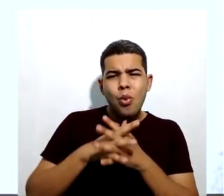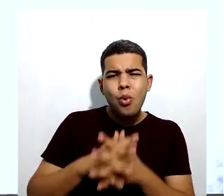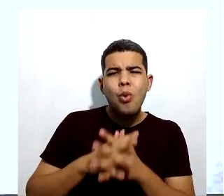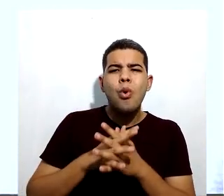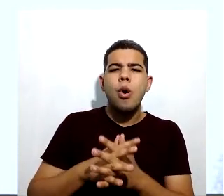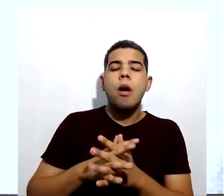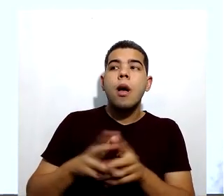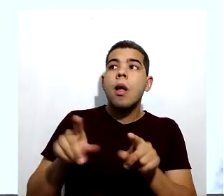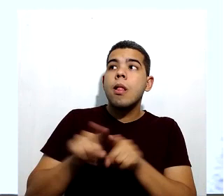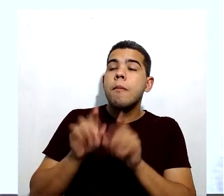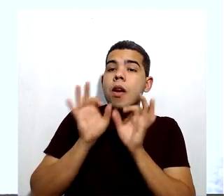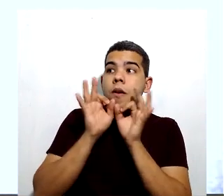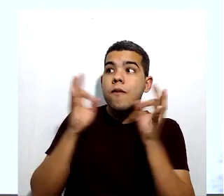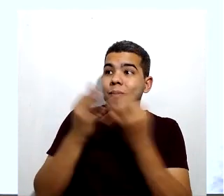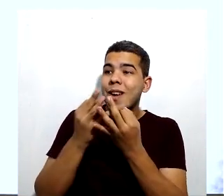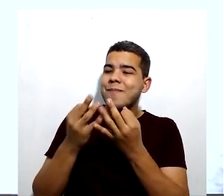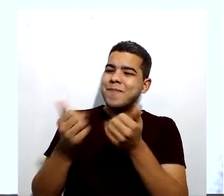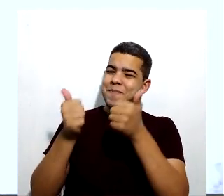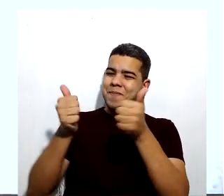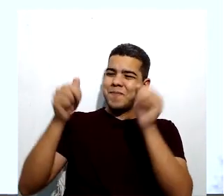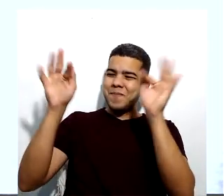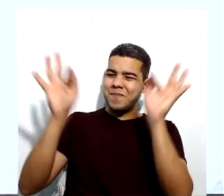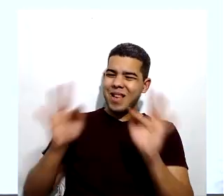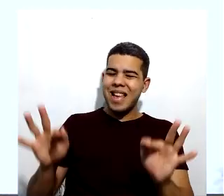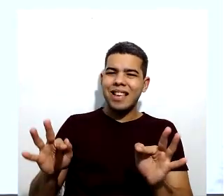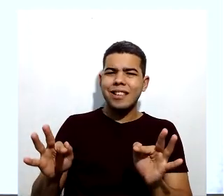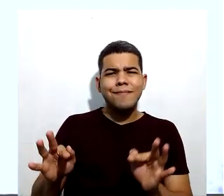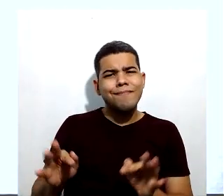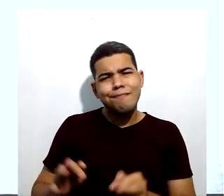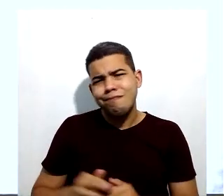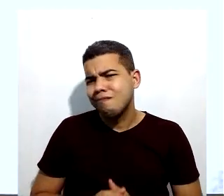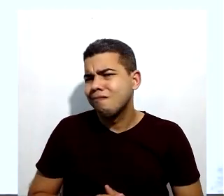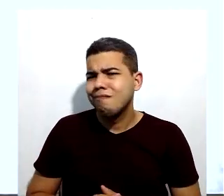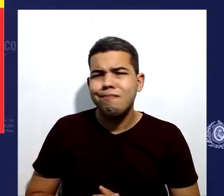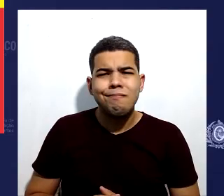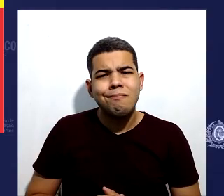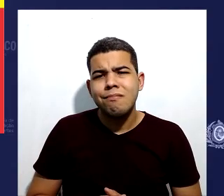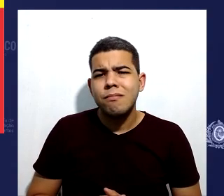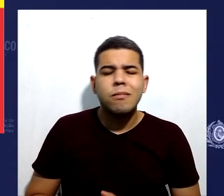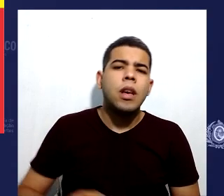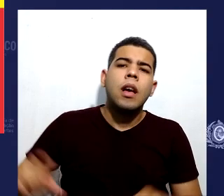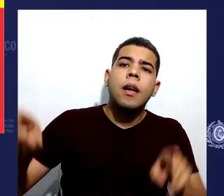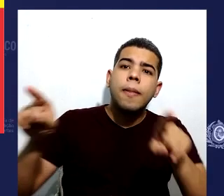familiar, e até mesmo para fazer planos para o seu próprio futuro.